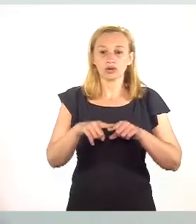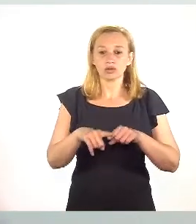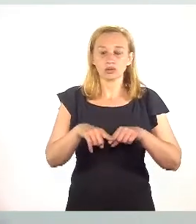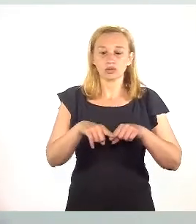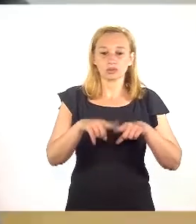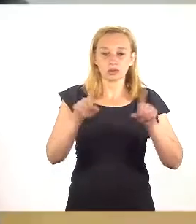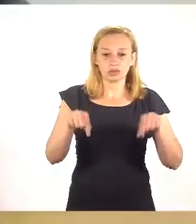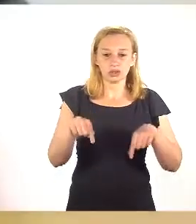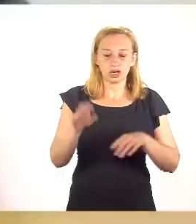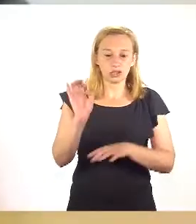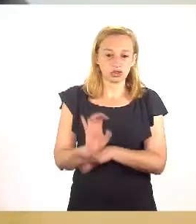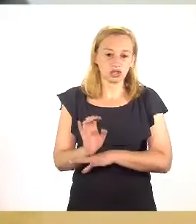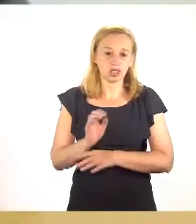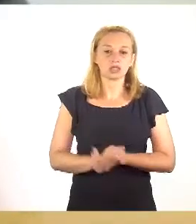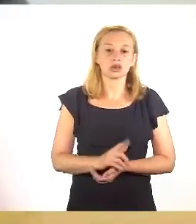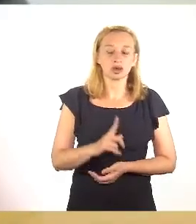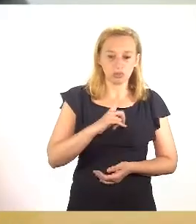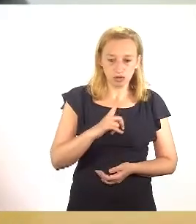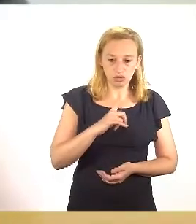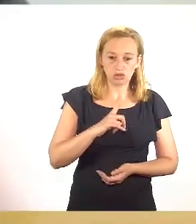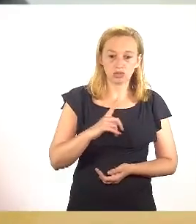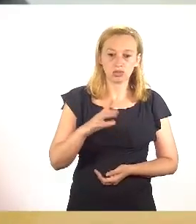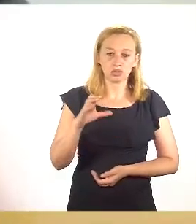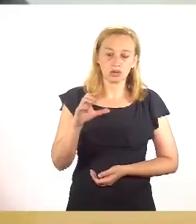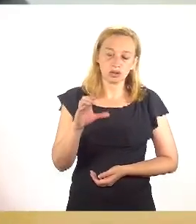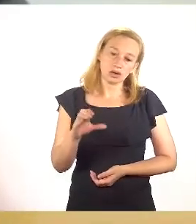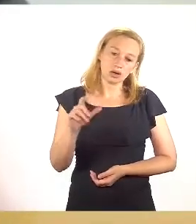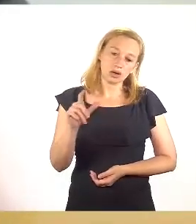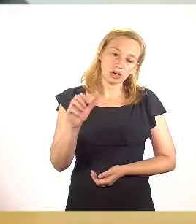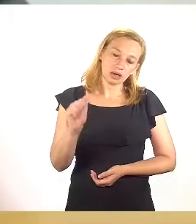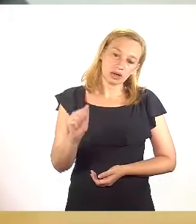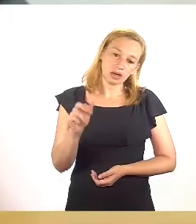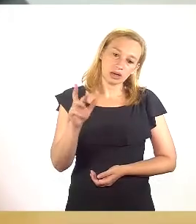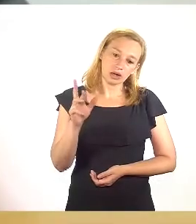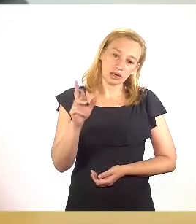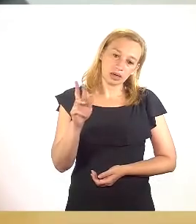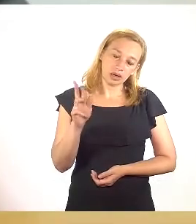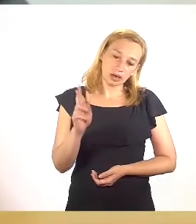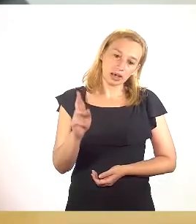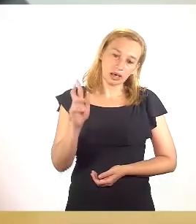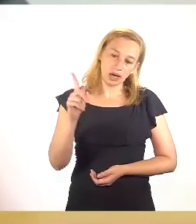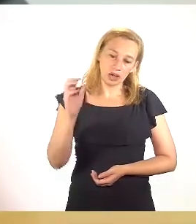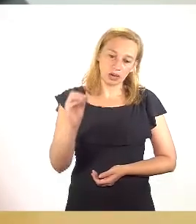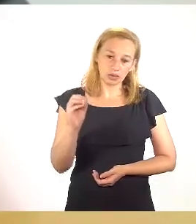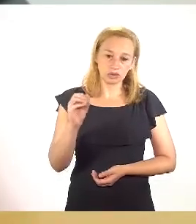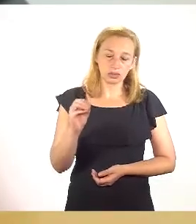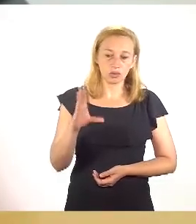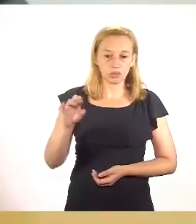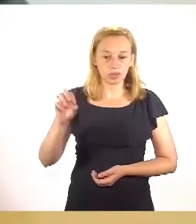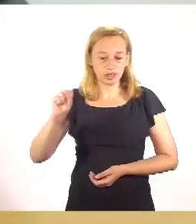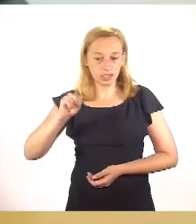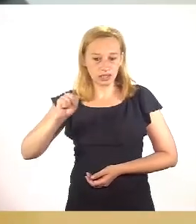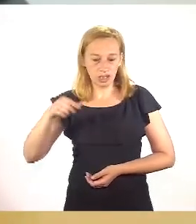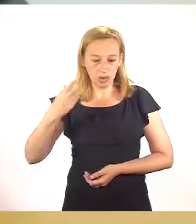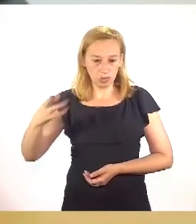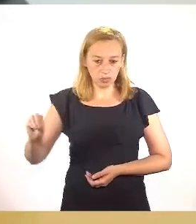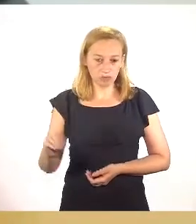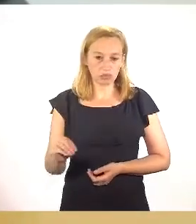Eu tinha um cargo em comissão, eu passei por alguns setores, o setor que eu